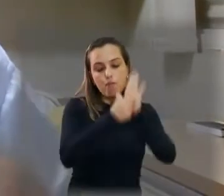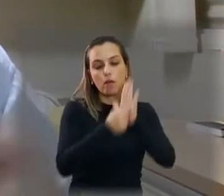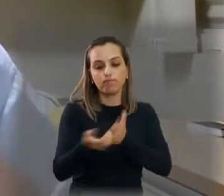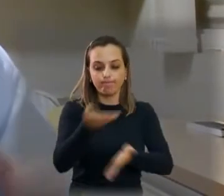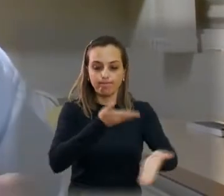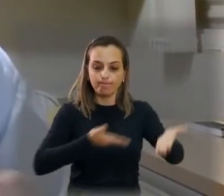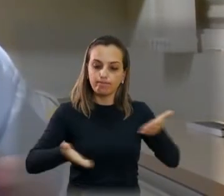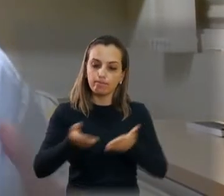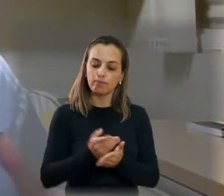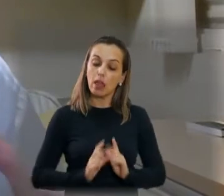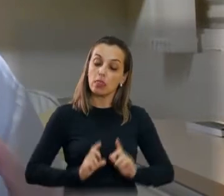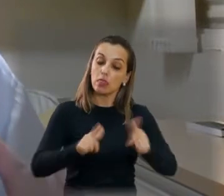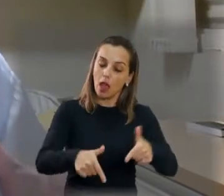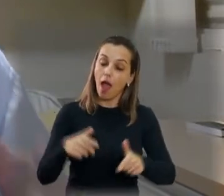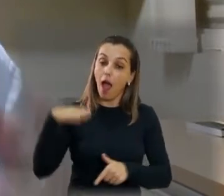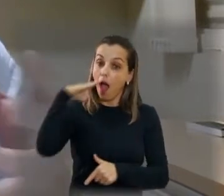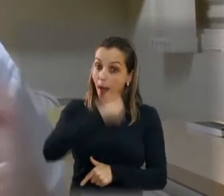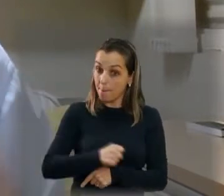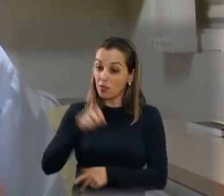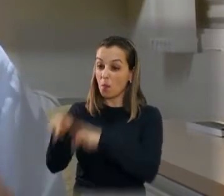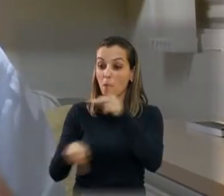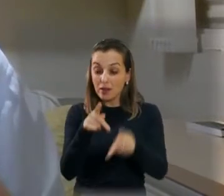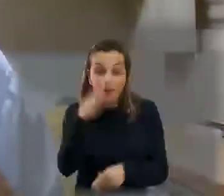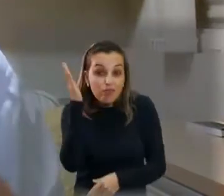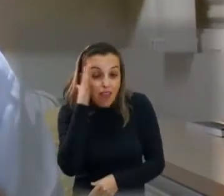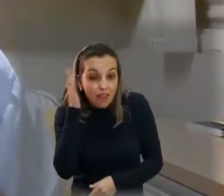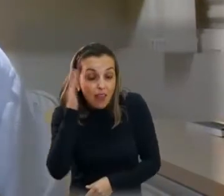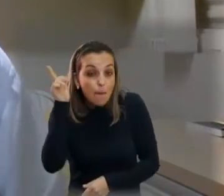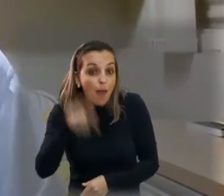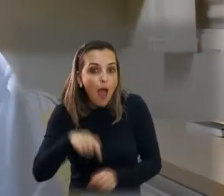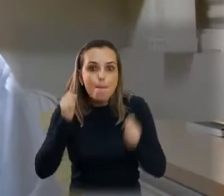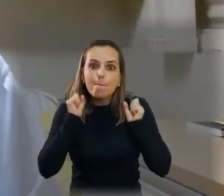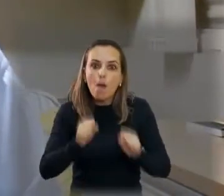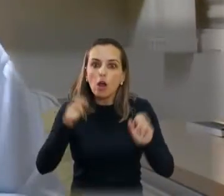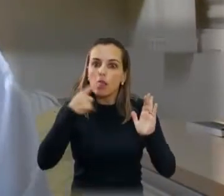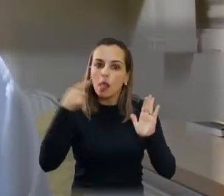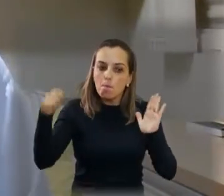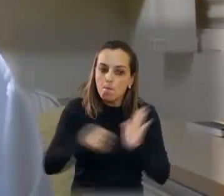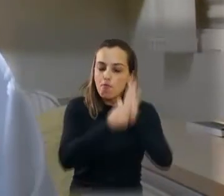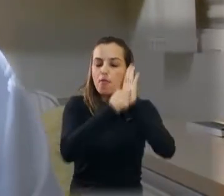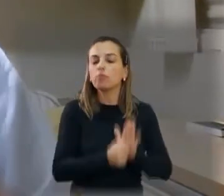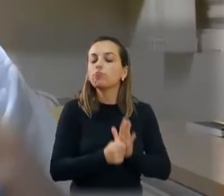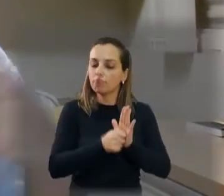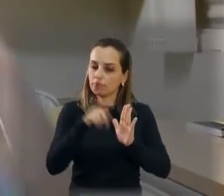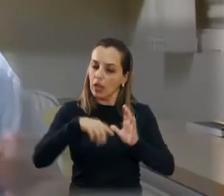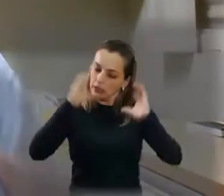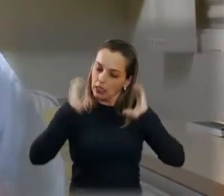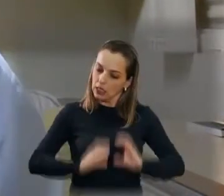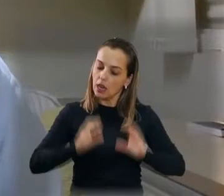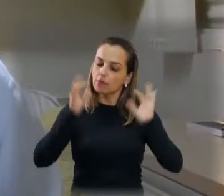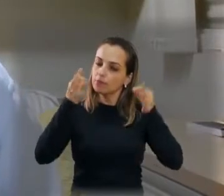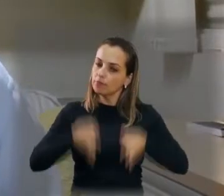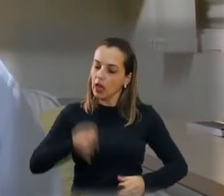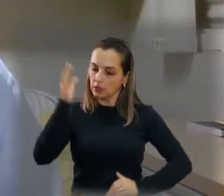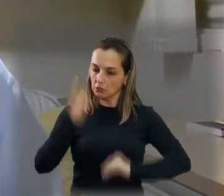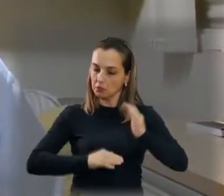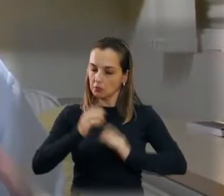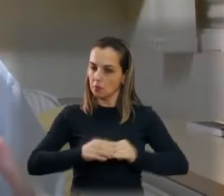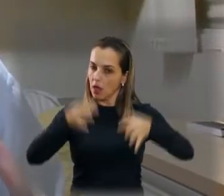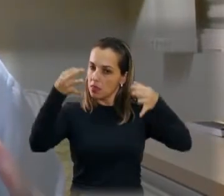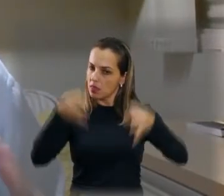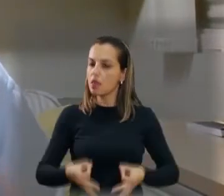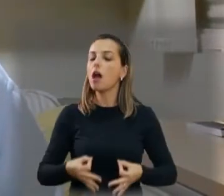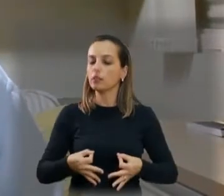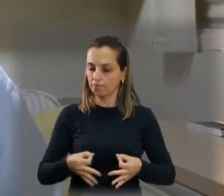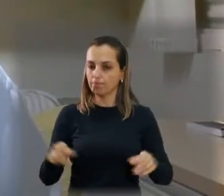sociedade mais proativos e ágeis, que a população saiba, que tenha na mão para poder exercer a sua cidadania com mais proatividade